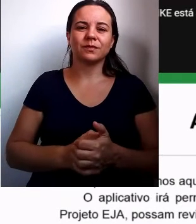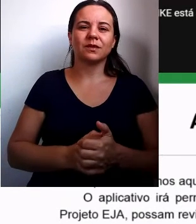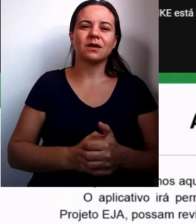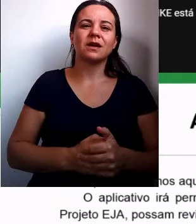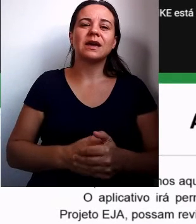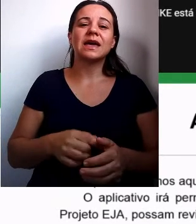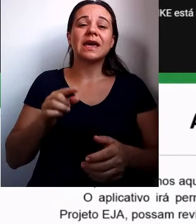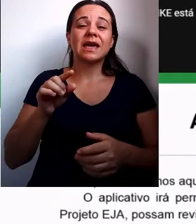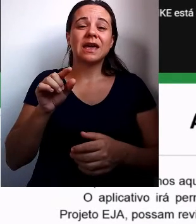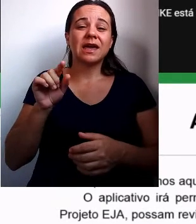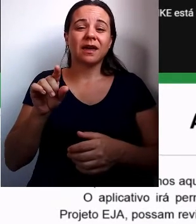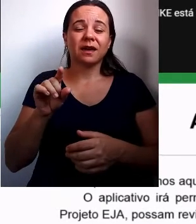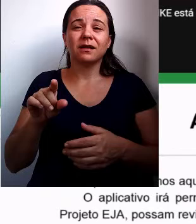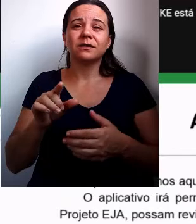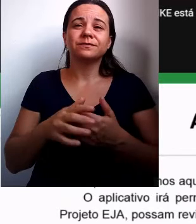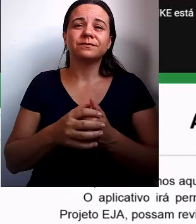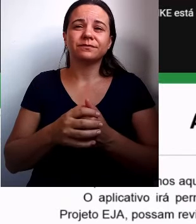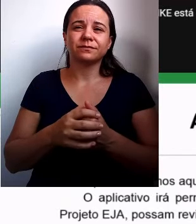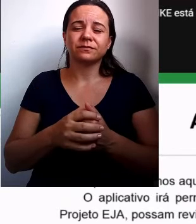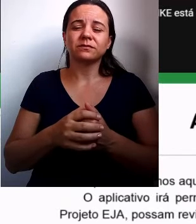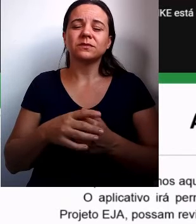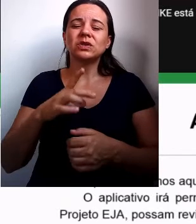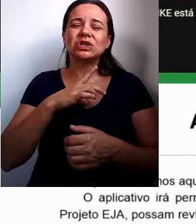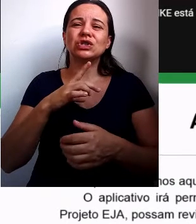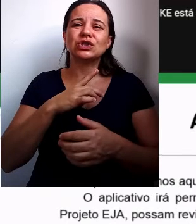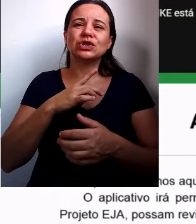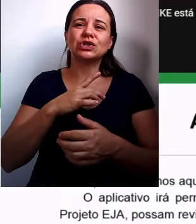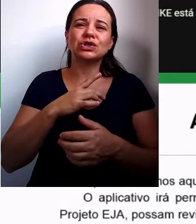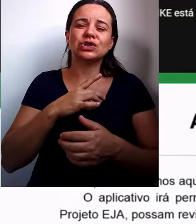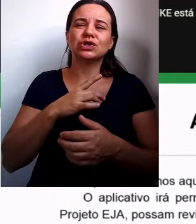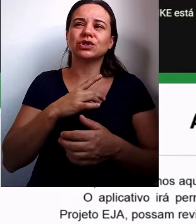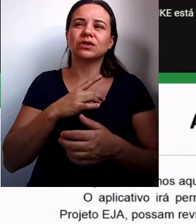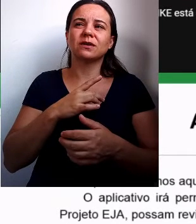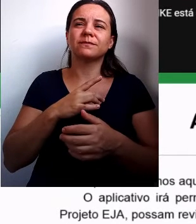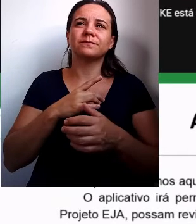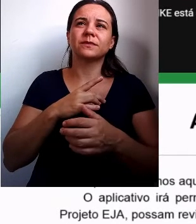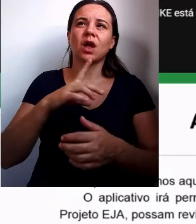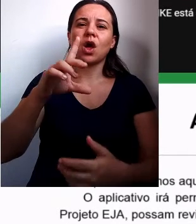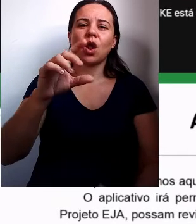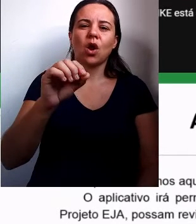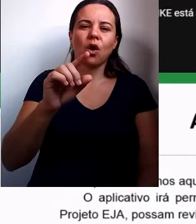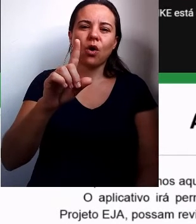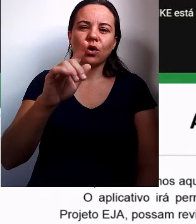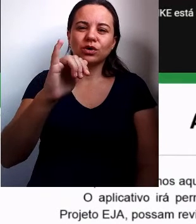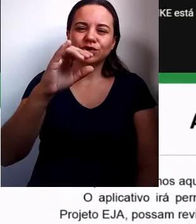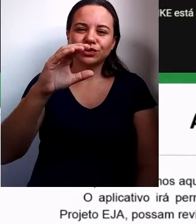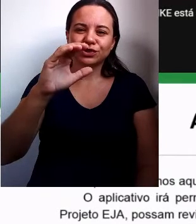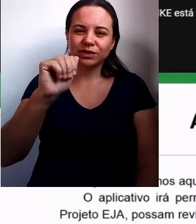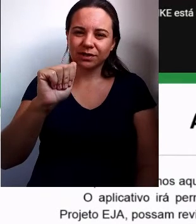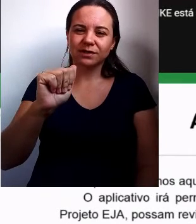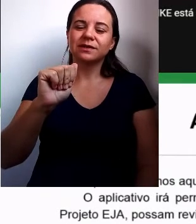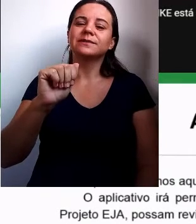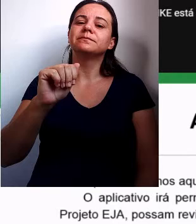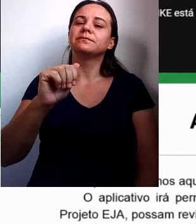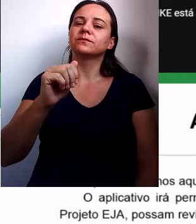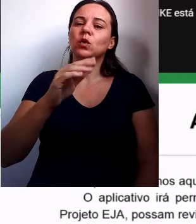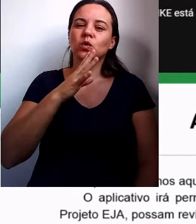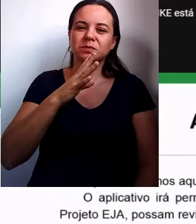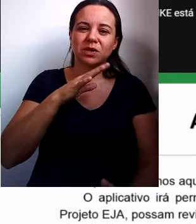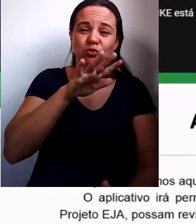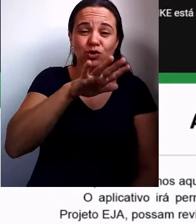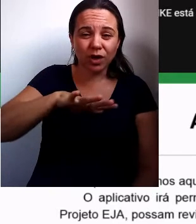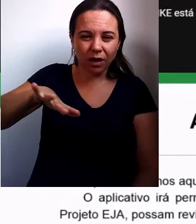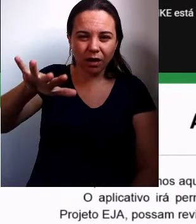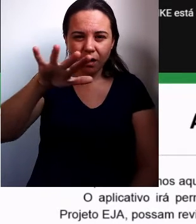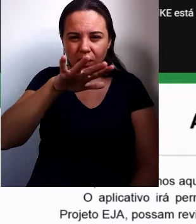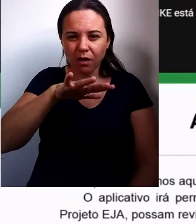né? Ele envolvia todo o conteúdo do ensino médio, algumas questões de lógica, né? Conhecimento